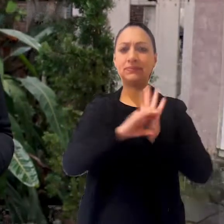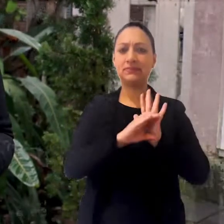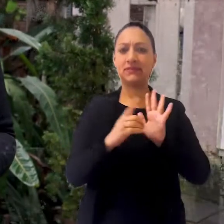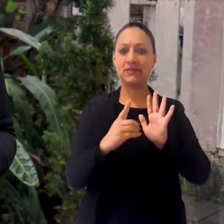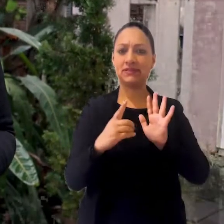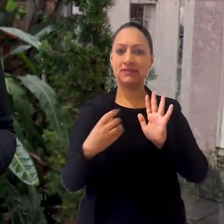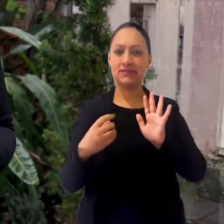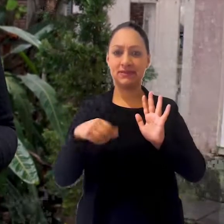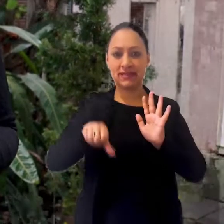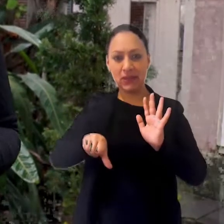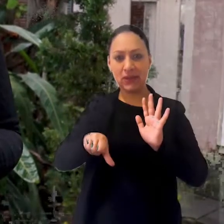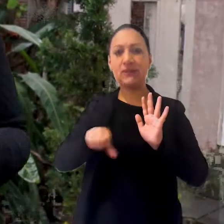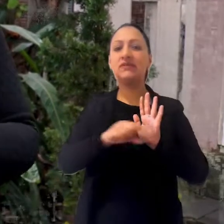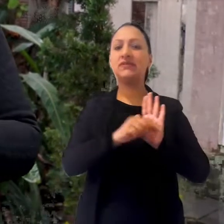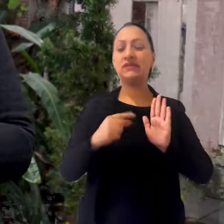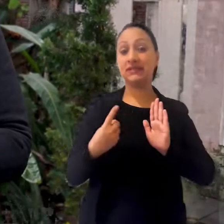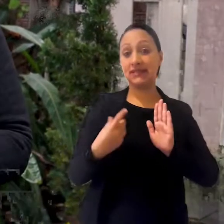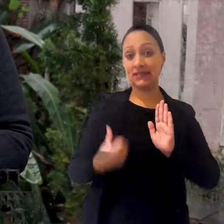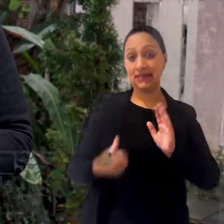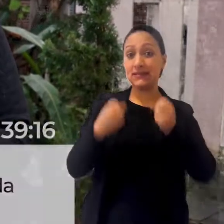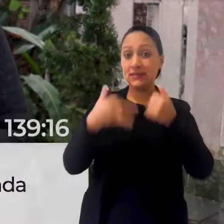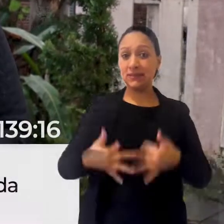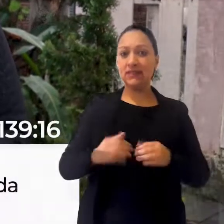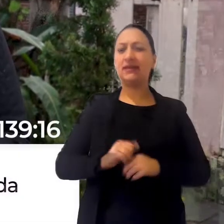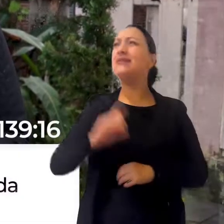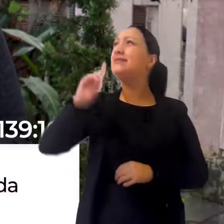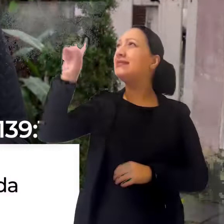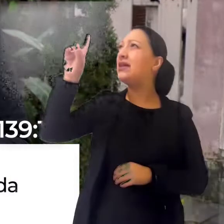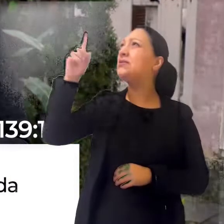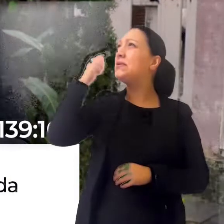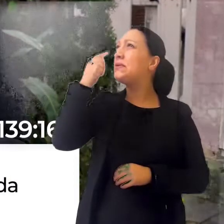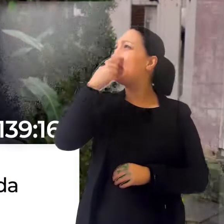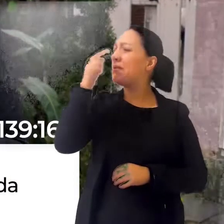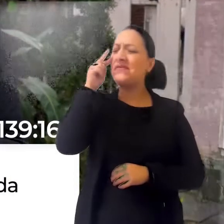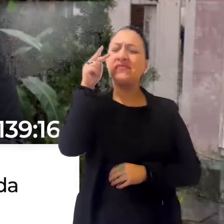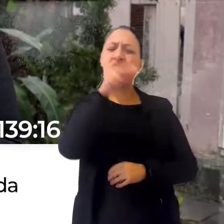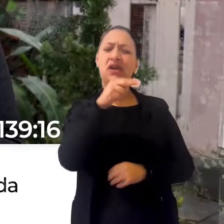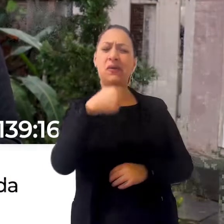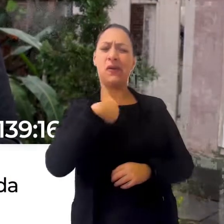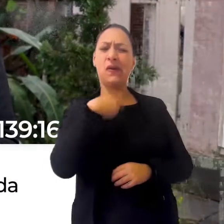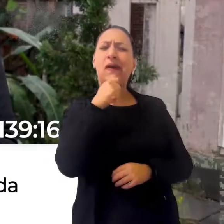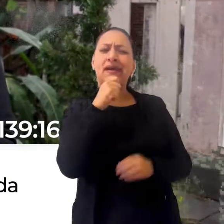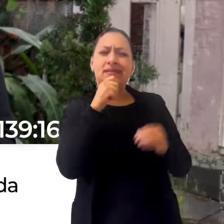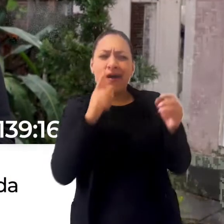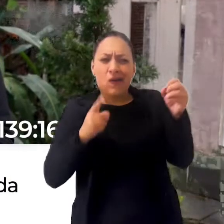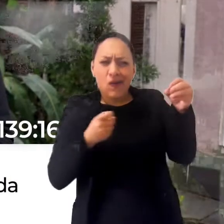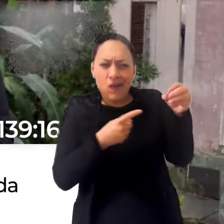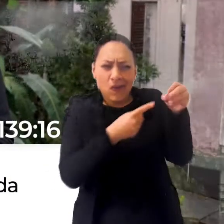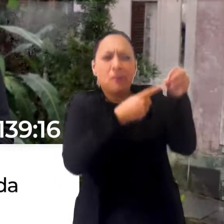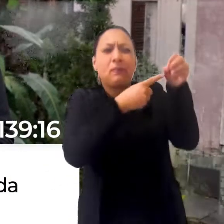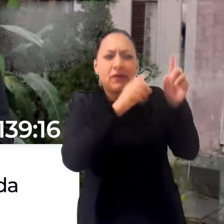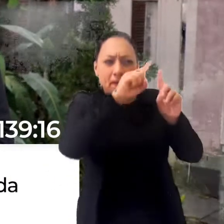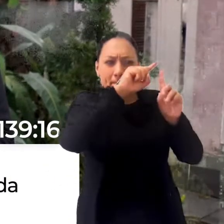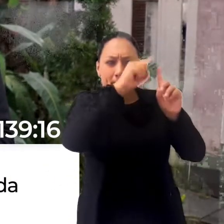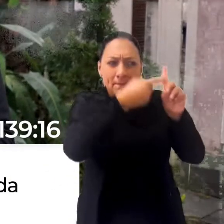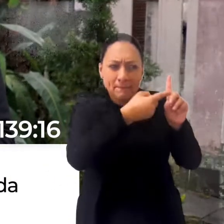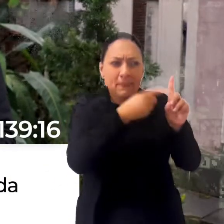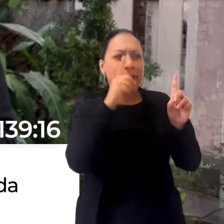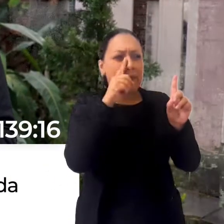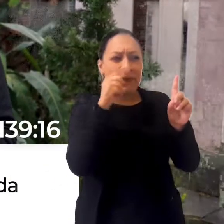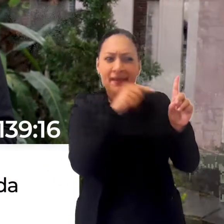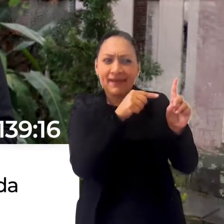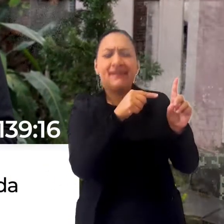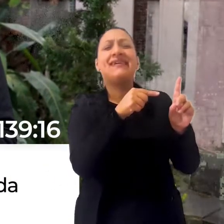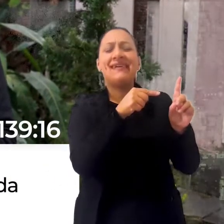Salmo 139, 16, ele fala assim: "Os teus olhos viram a minha substância ainda informe, e no teu